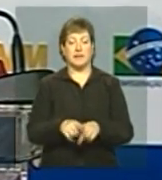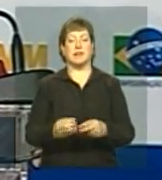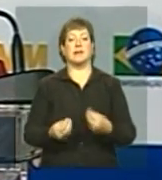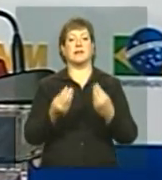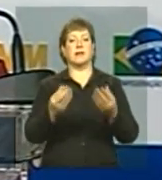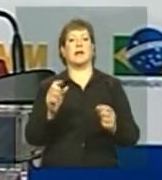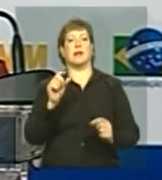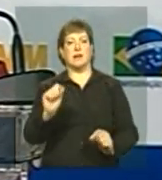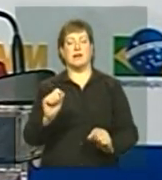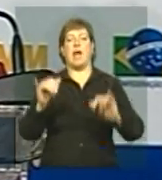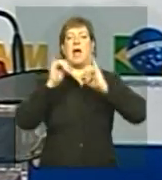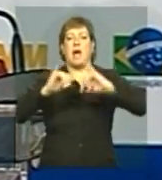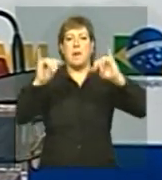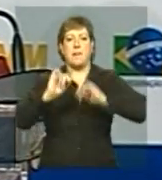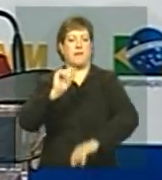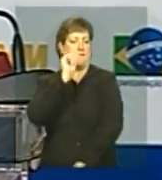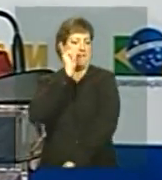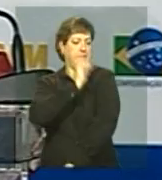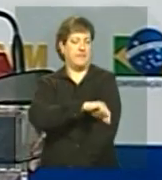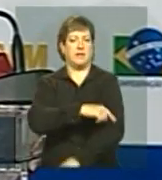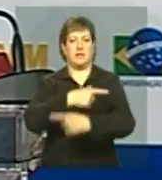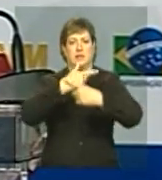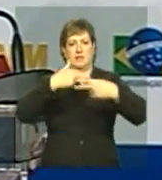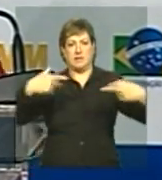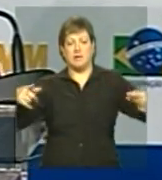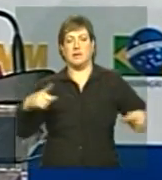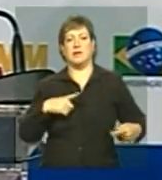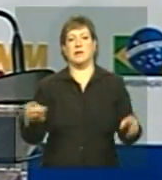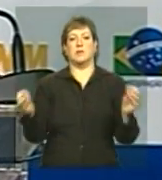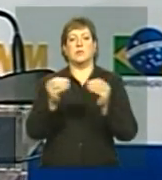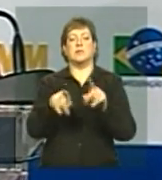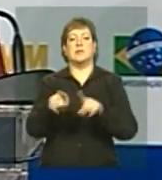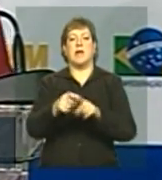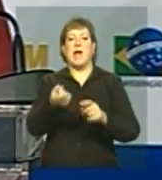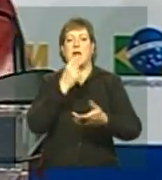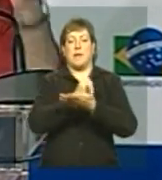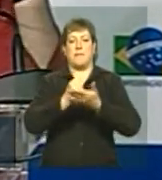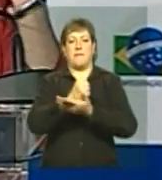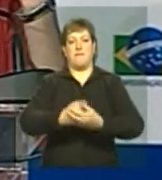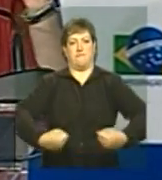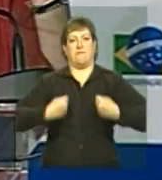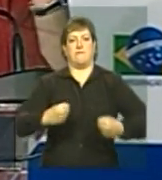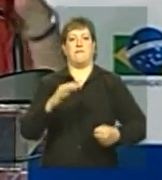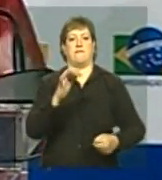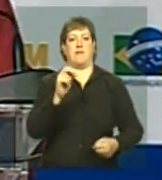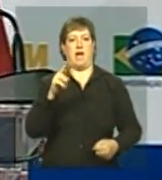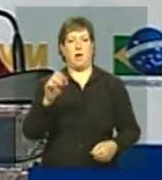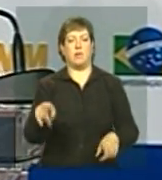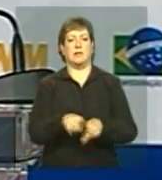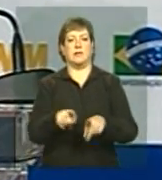campanhas de vacinação, complementação de ferro nas unidades básicas de saúde e na campanha de vacinação vitamina A.